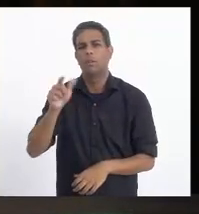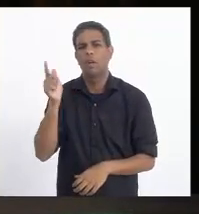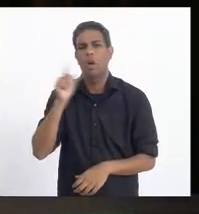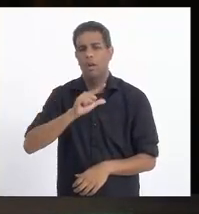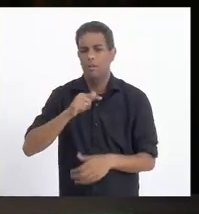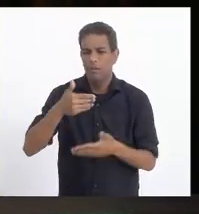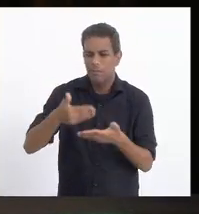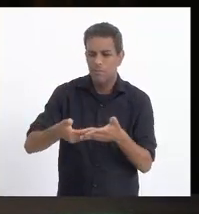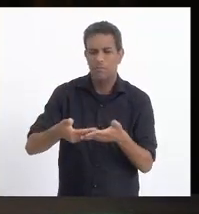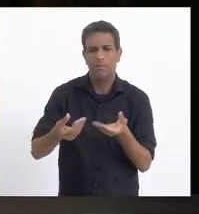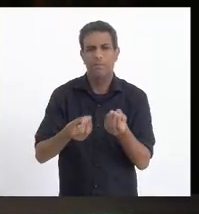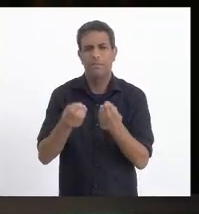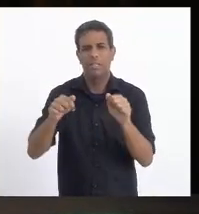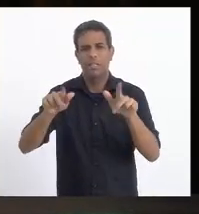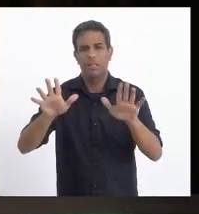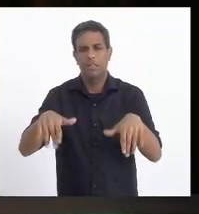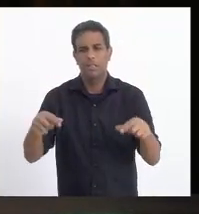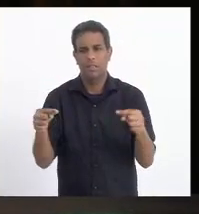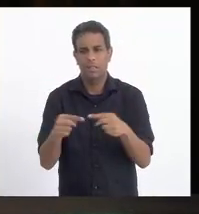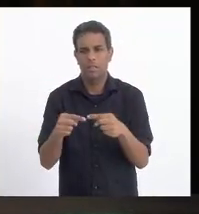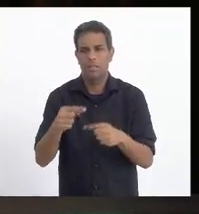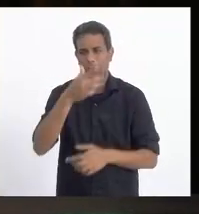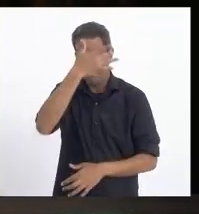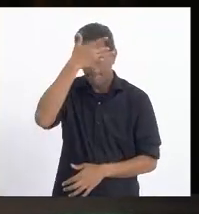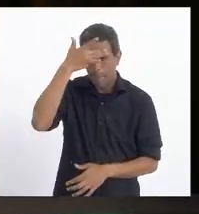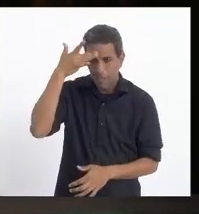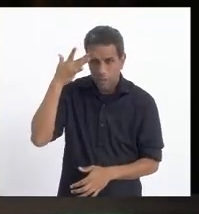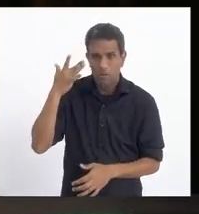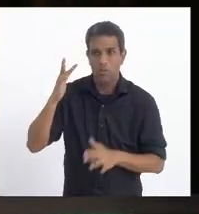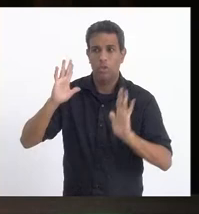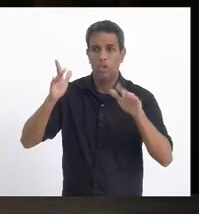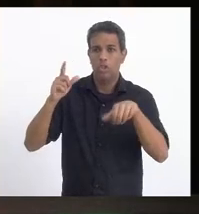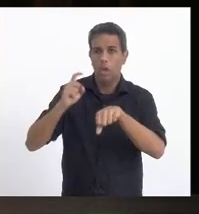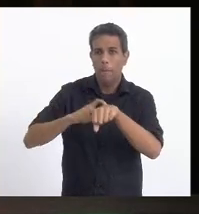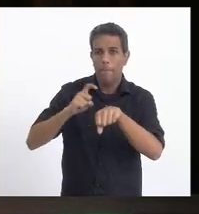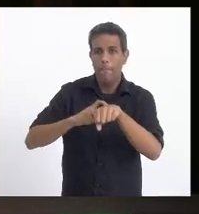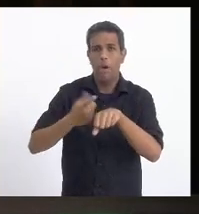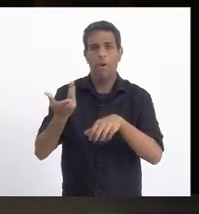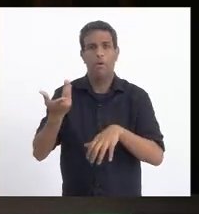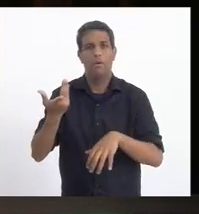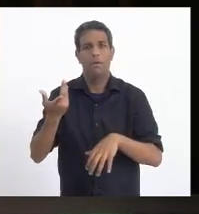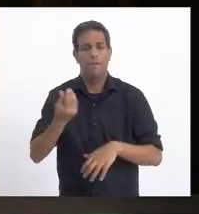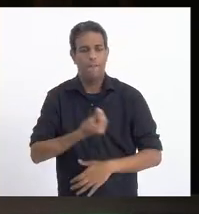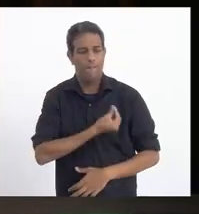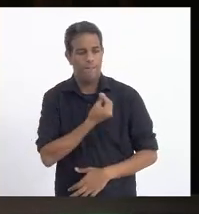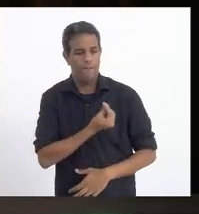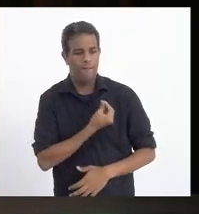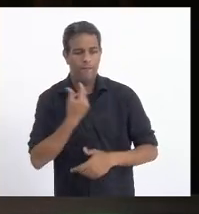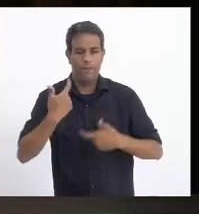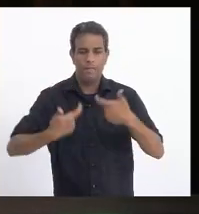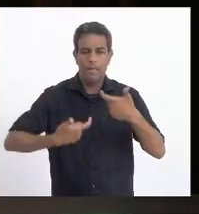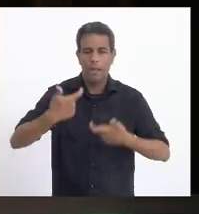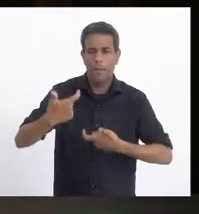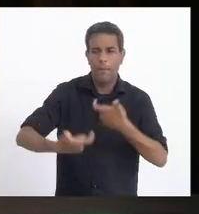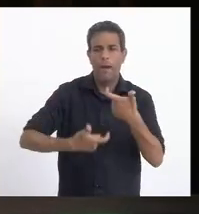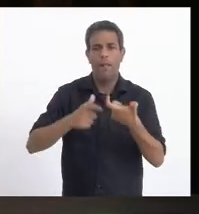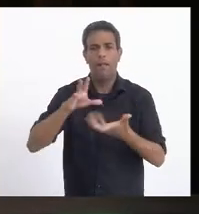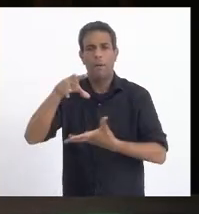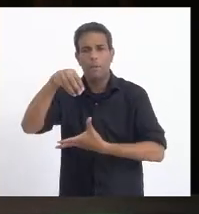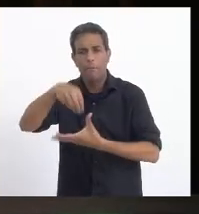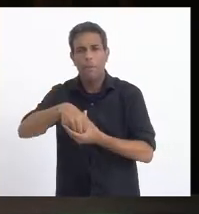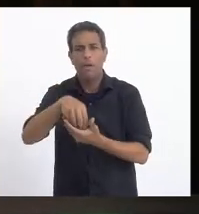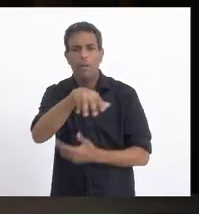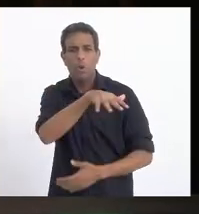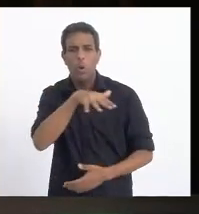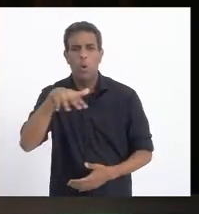porta Oi quem é que tá ali no momento pagando com a vida como um estudo que tá aqui